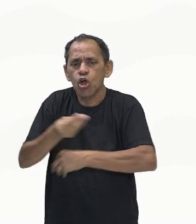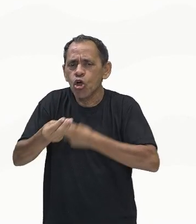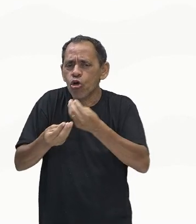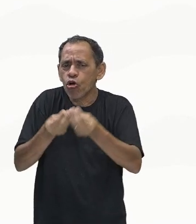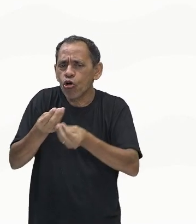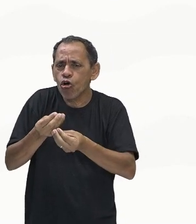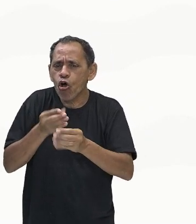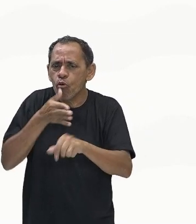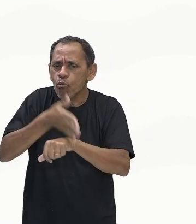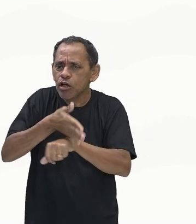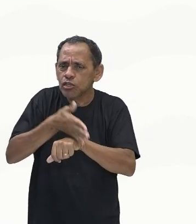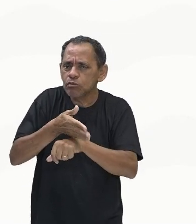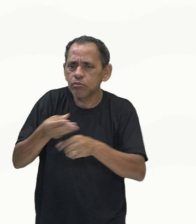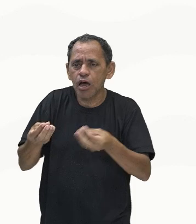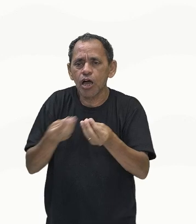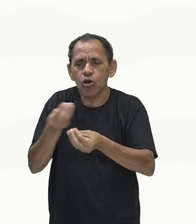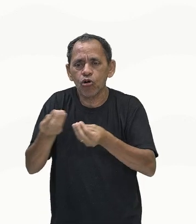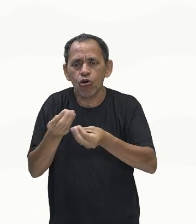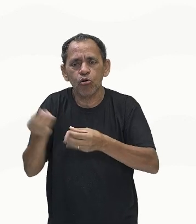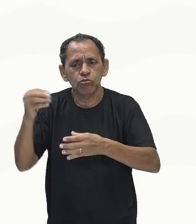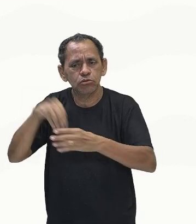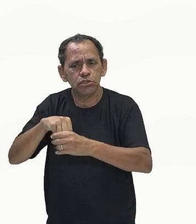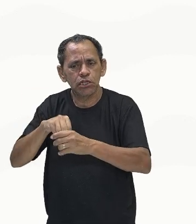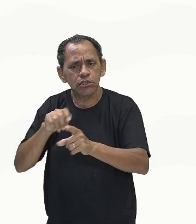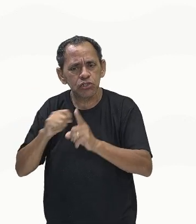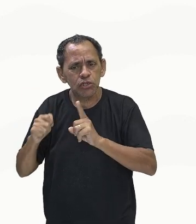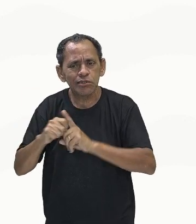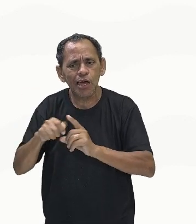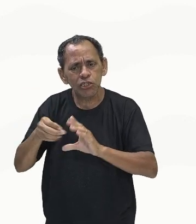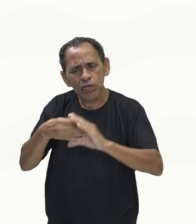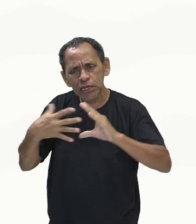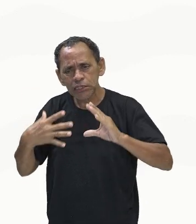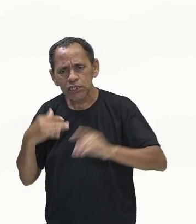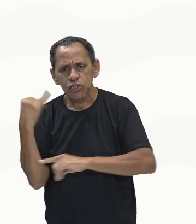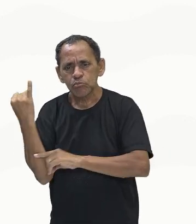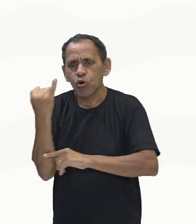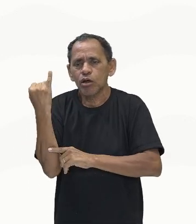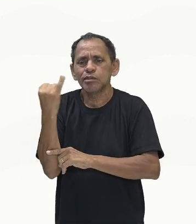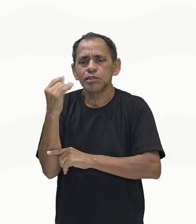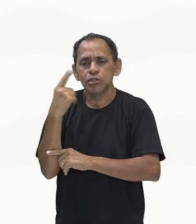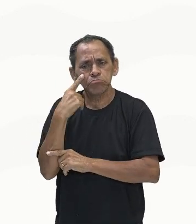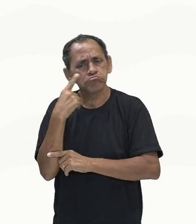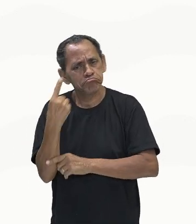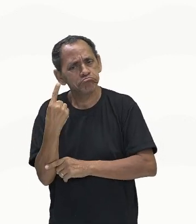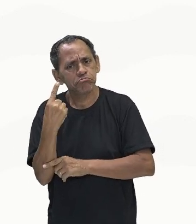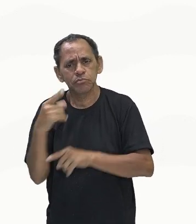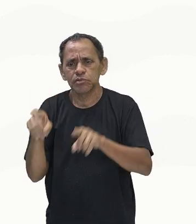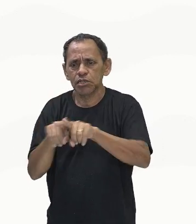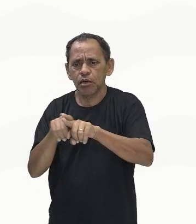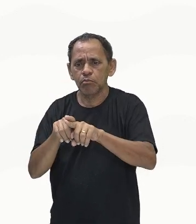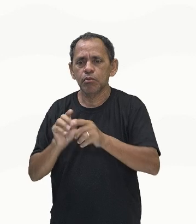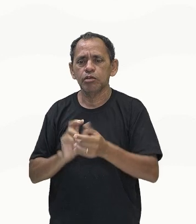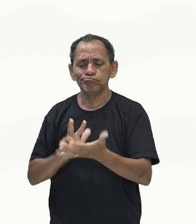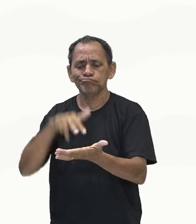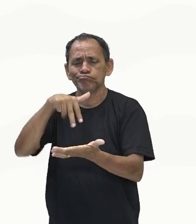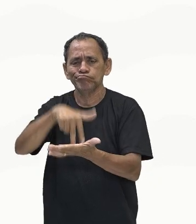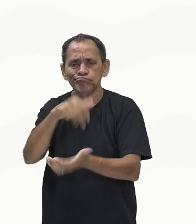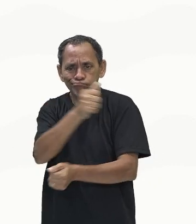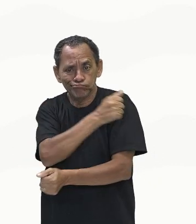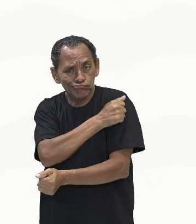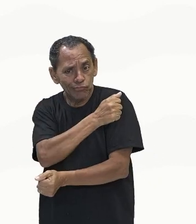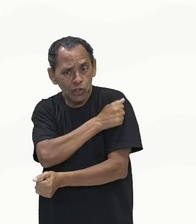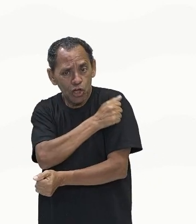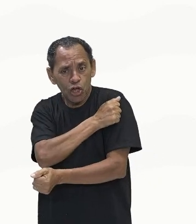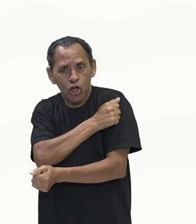socioemocionais, tá? Também é uma característica muito importante, interessante, do protagonismo estudantil,